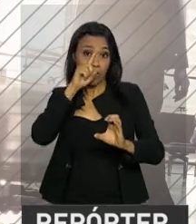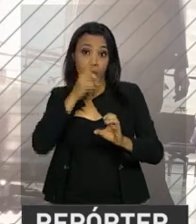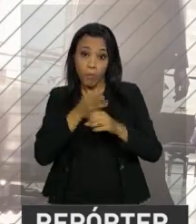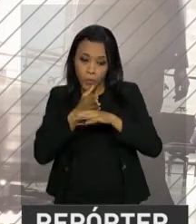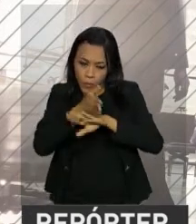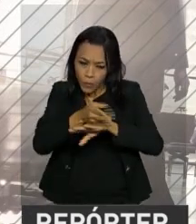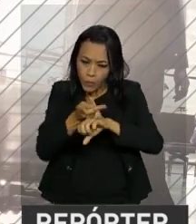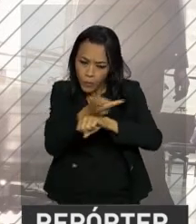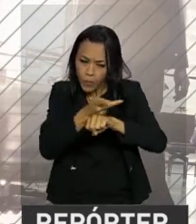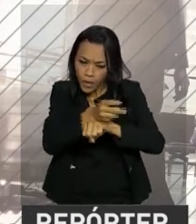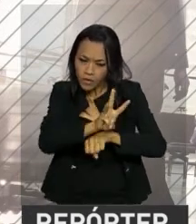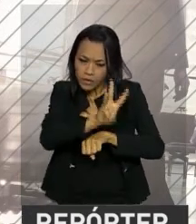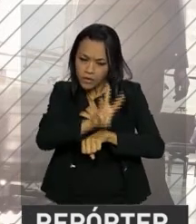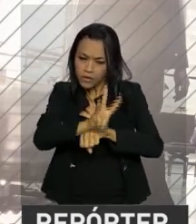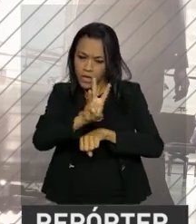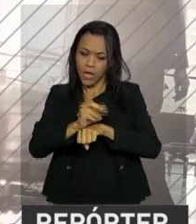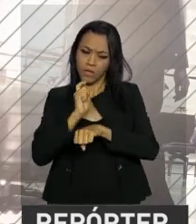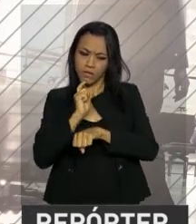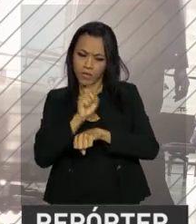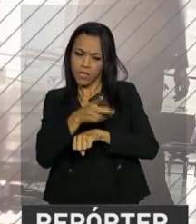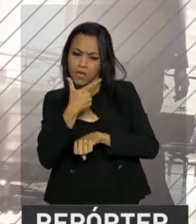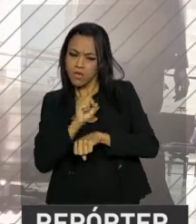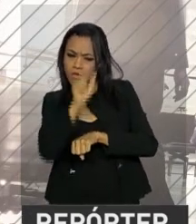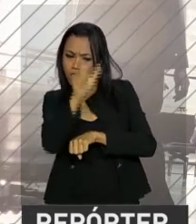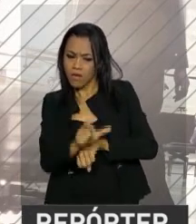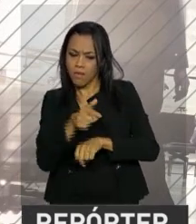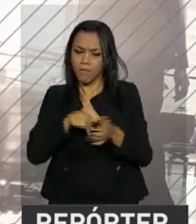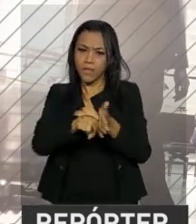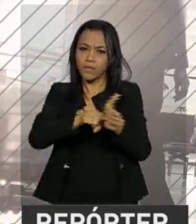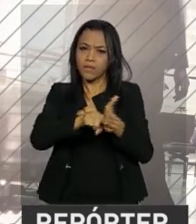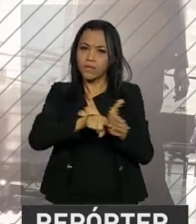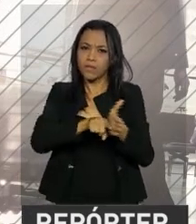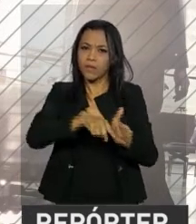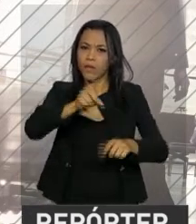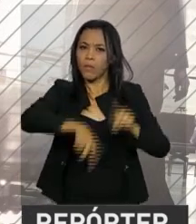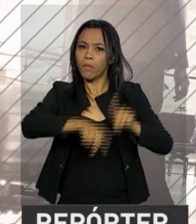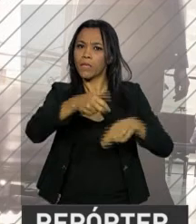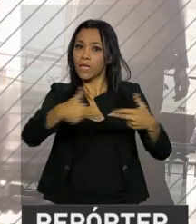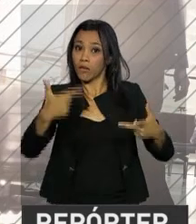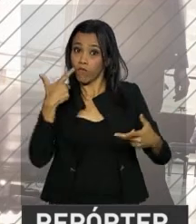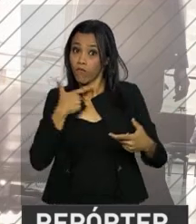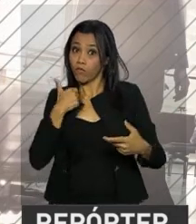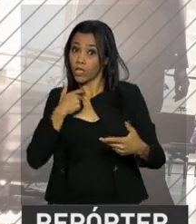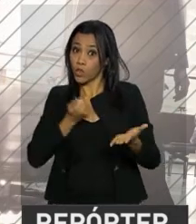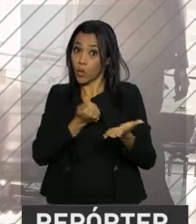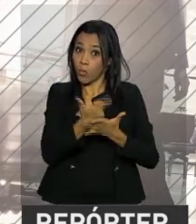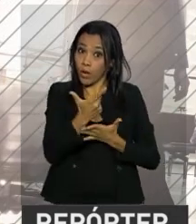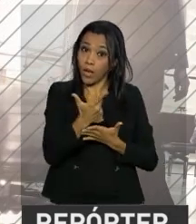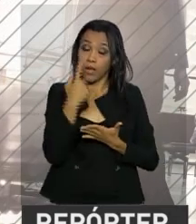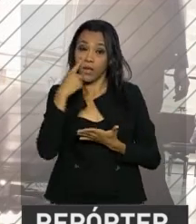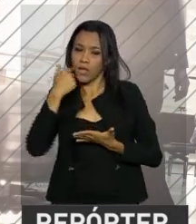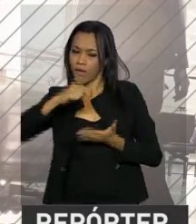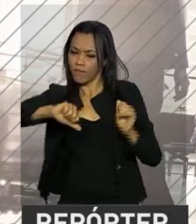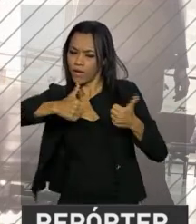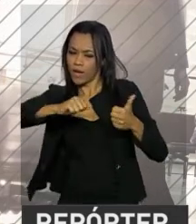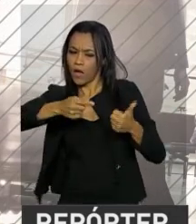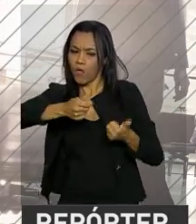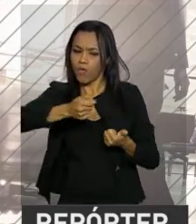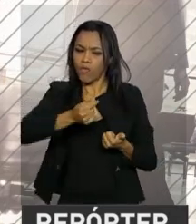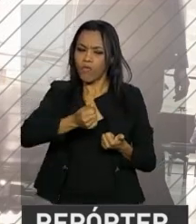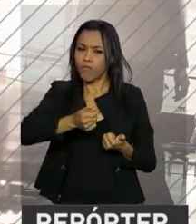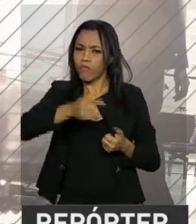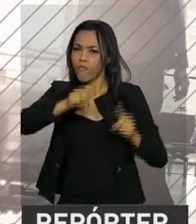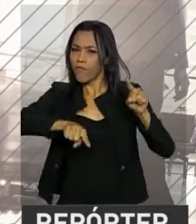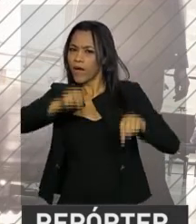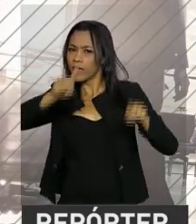site informações básicas sobre o fornecedor. Pesquise sobre os produtos que deseja comprar e avalie a variação de preço da